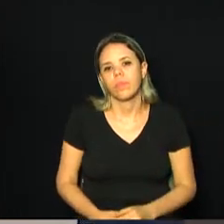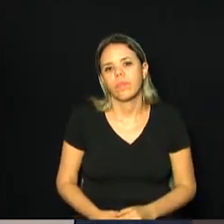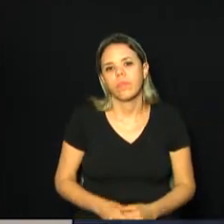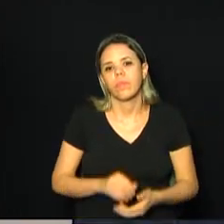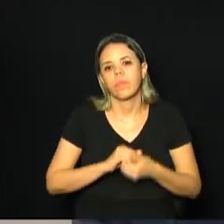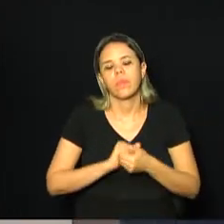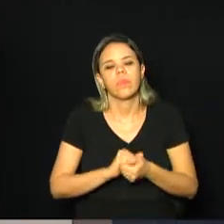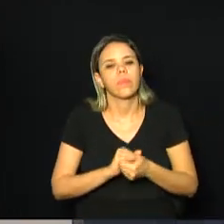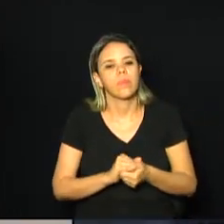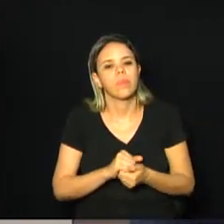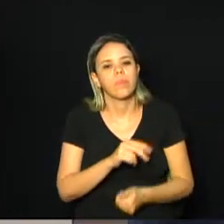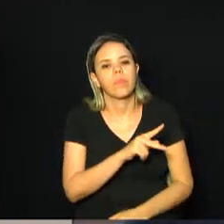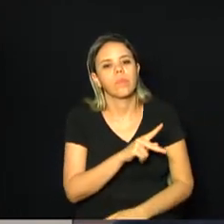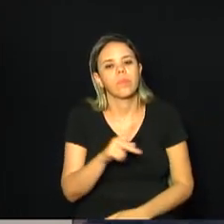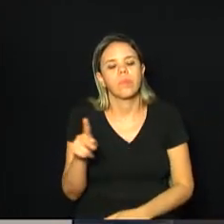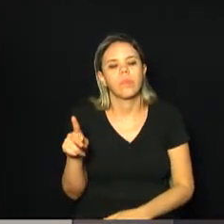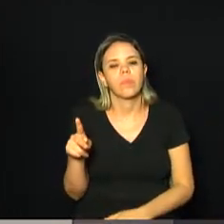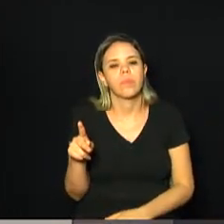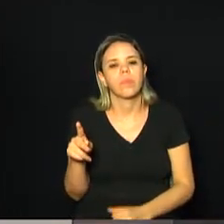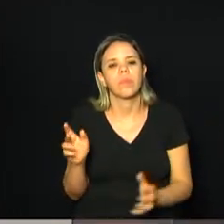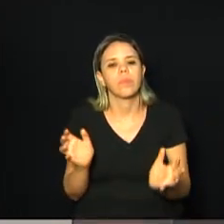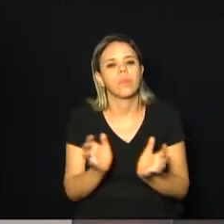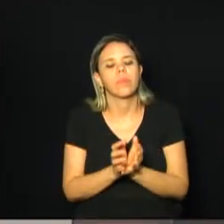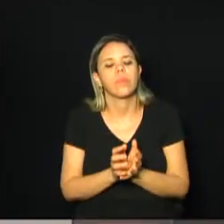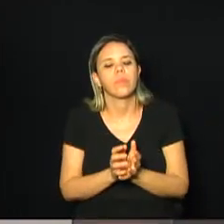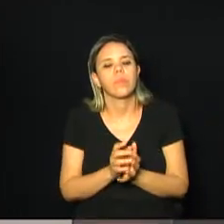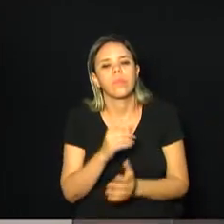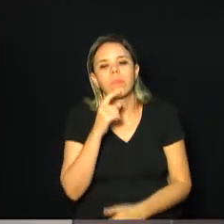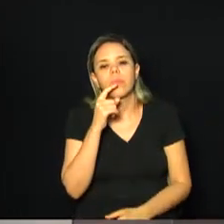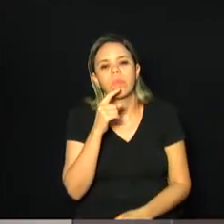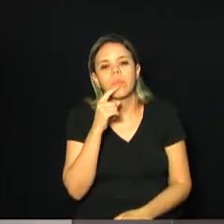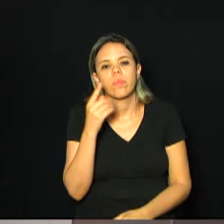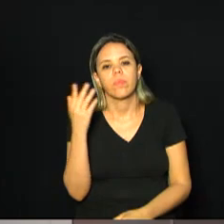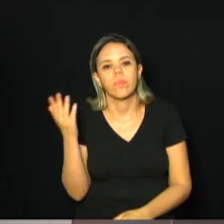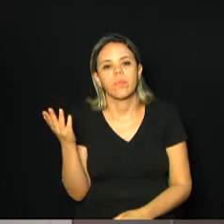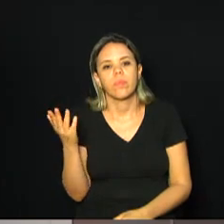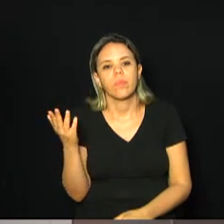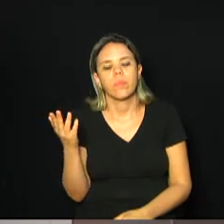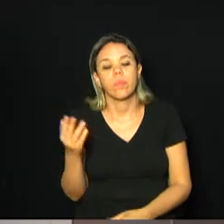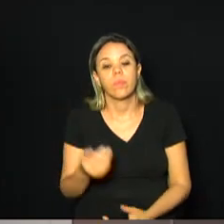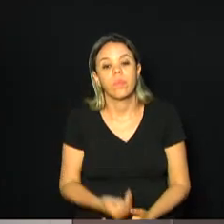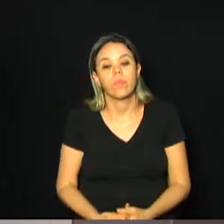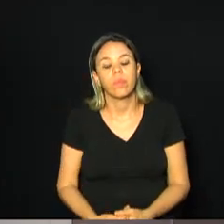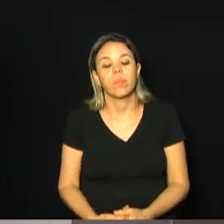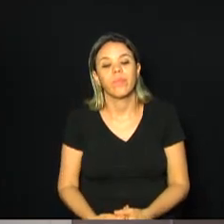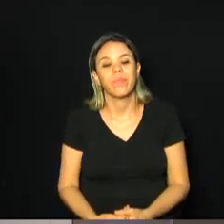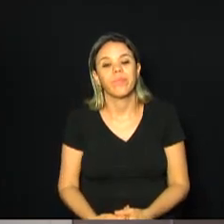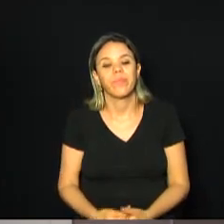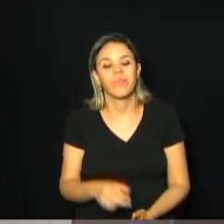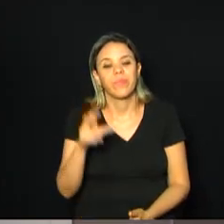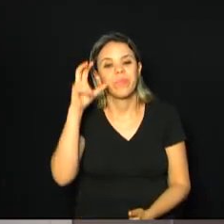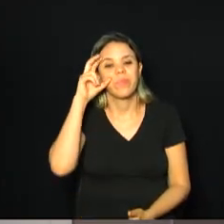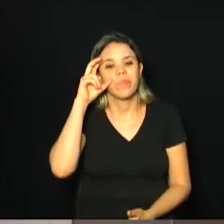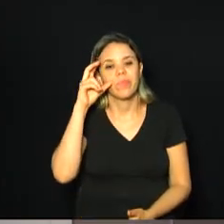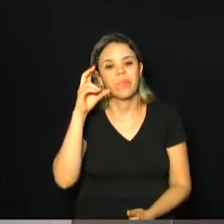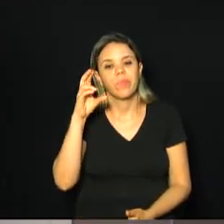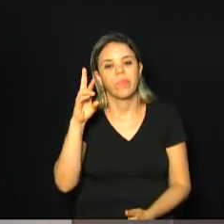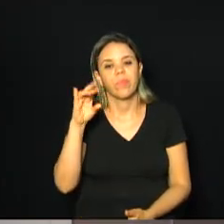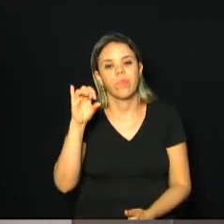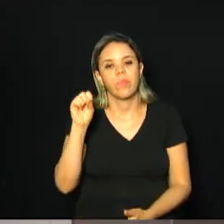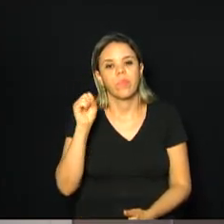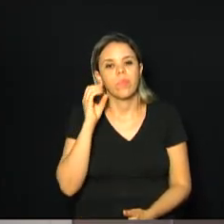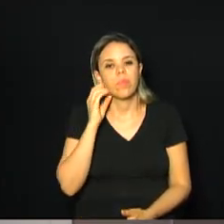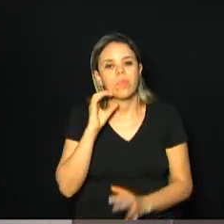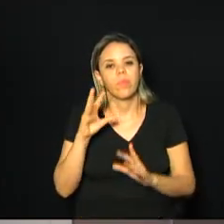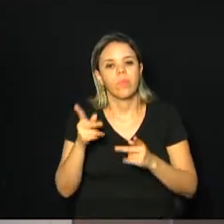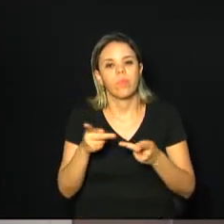Cumprimentar o presidente da comissão, o vereador Magoga, o vereador Carlinhos, o Cristiano, da mesa, a todos